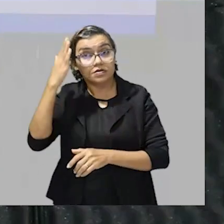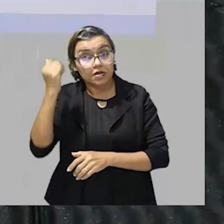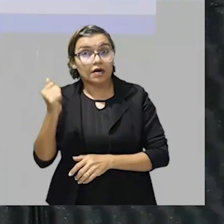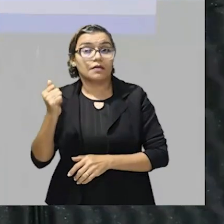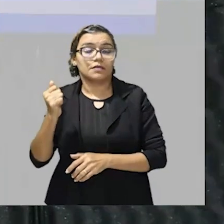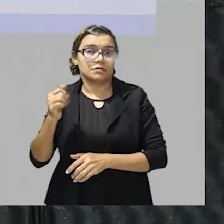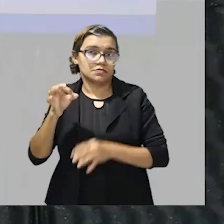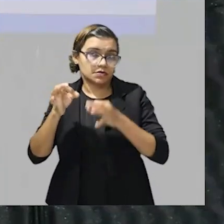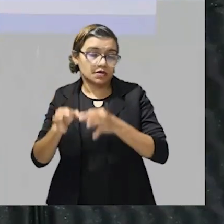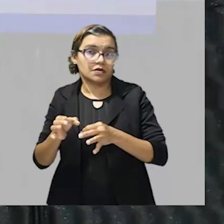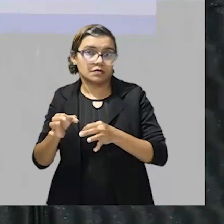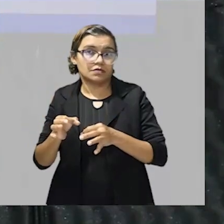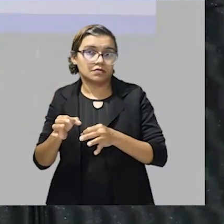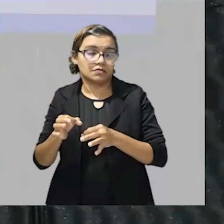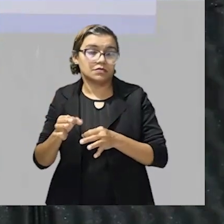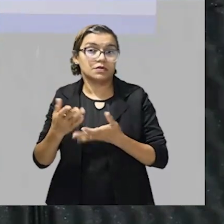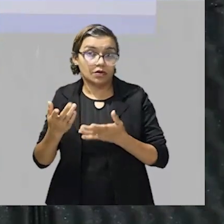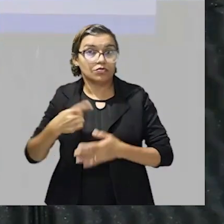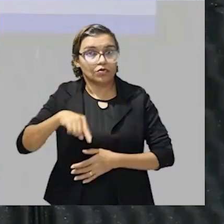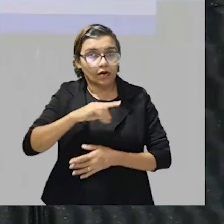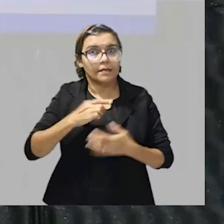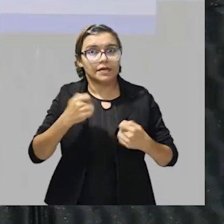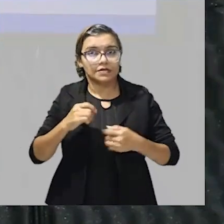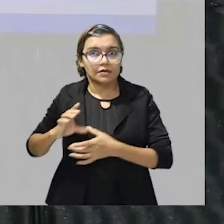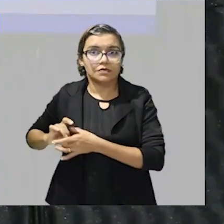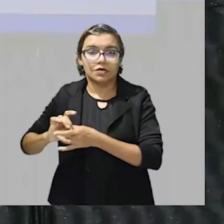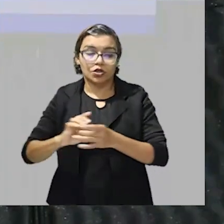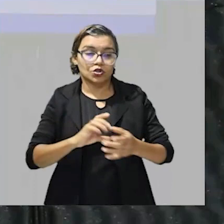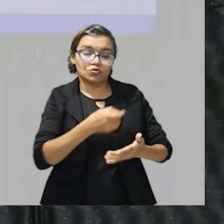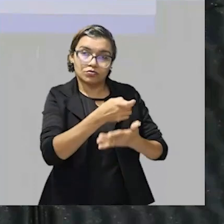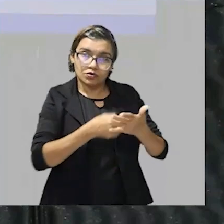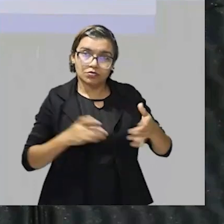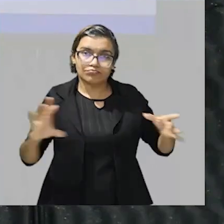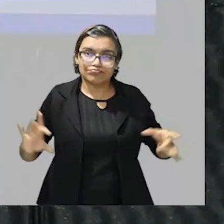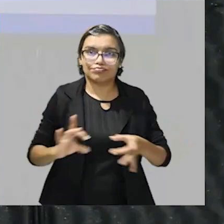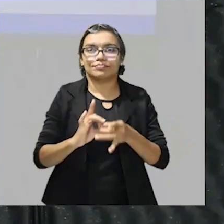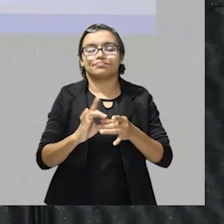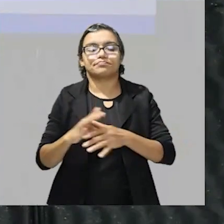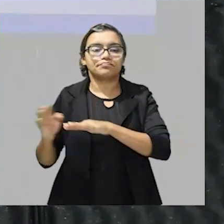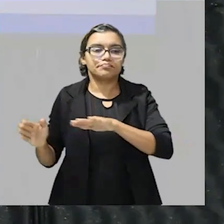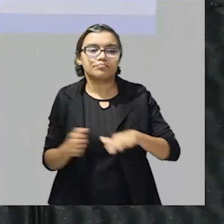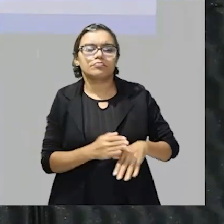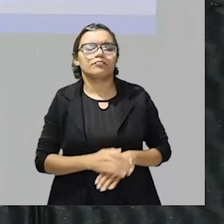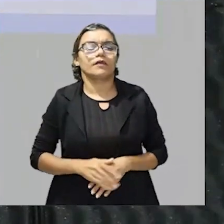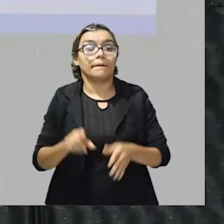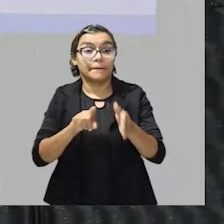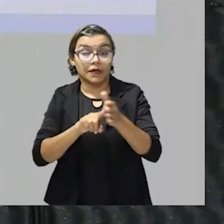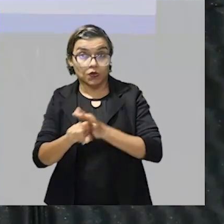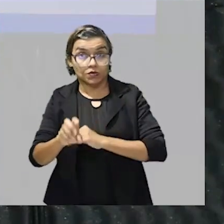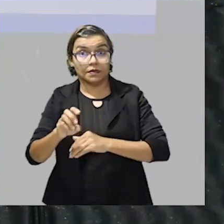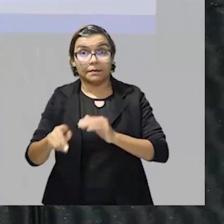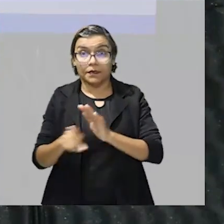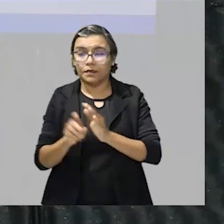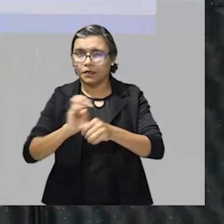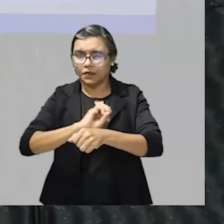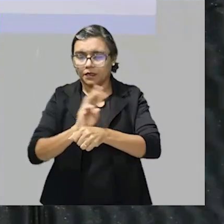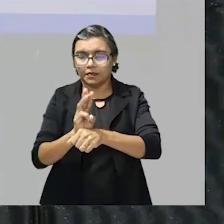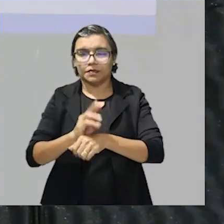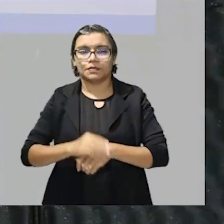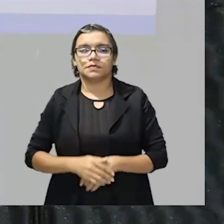Vamos fazer um exemplo aqui com uma questão essa questão da UEMA mas também serve para o Enem tá